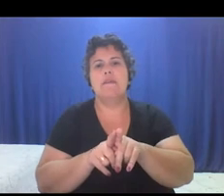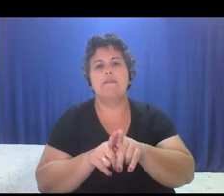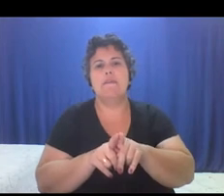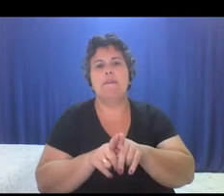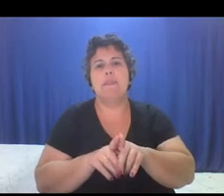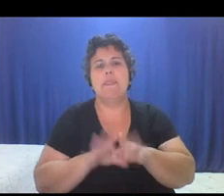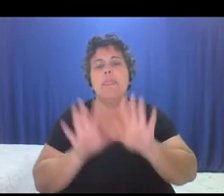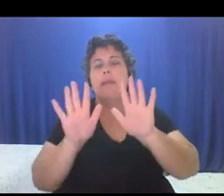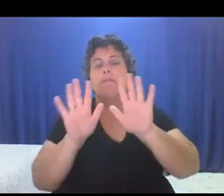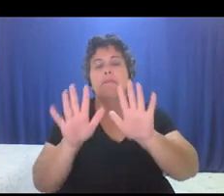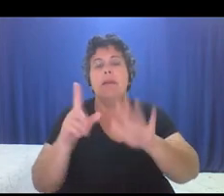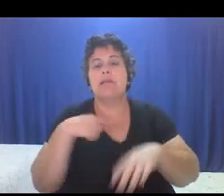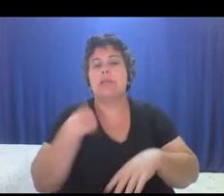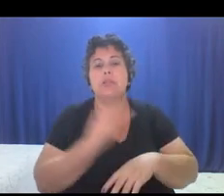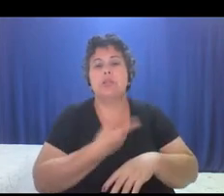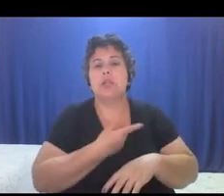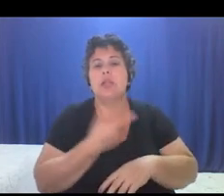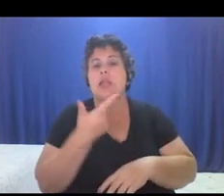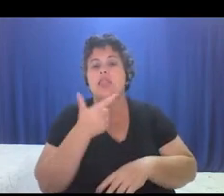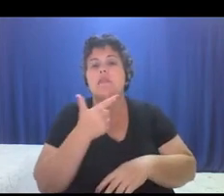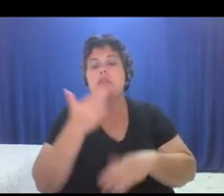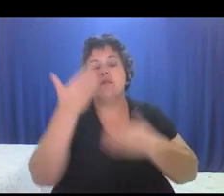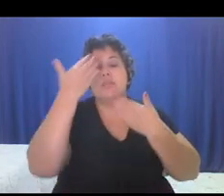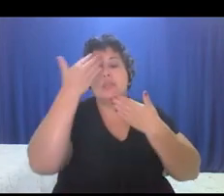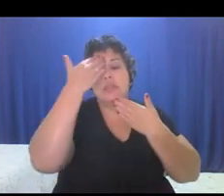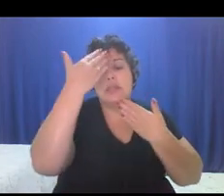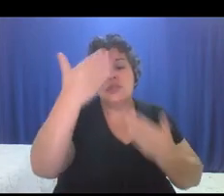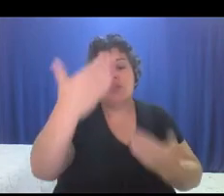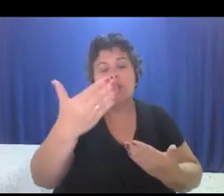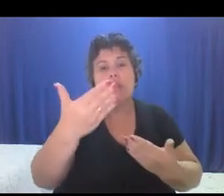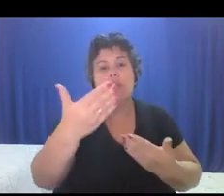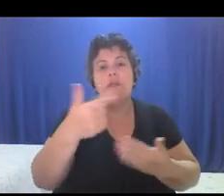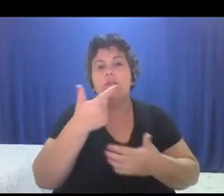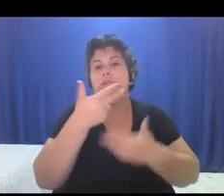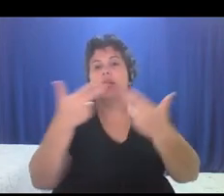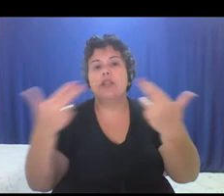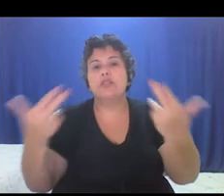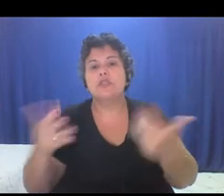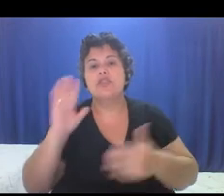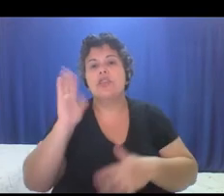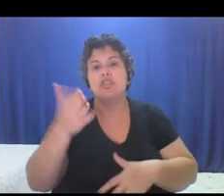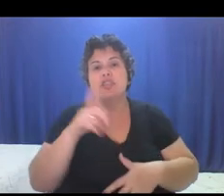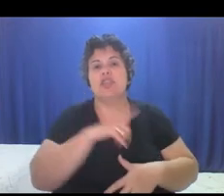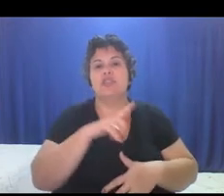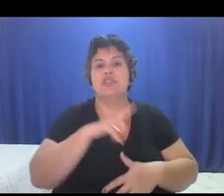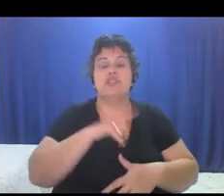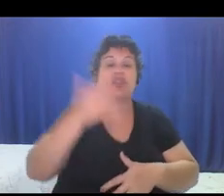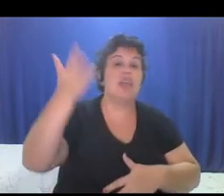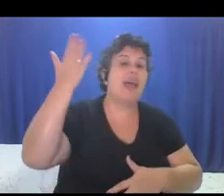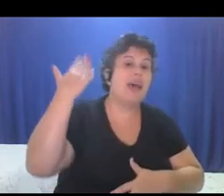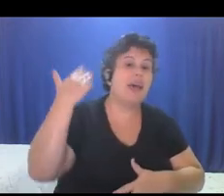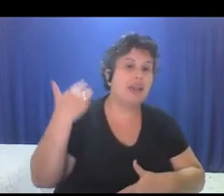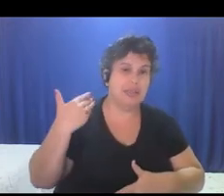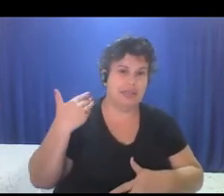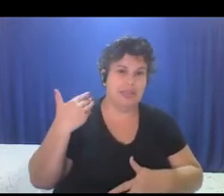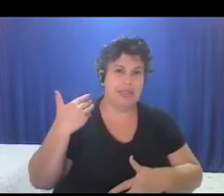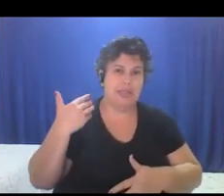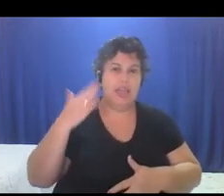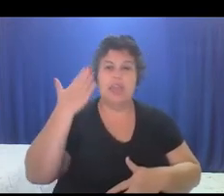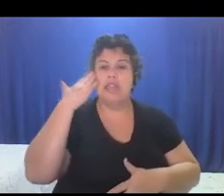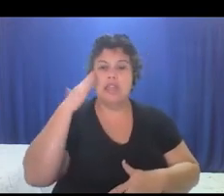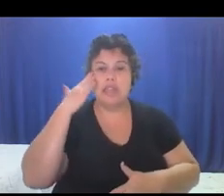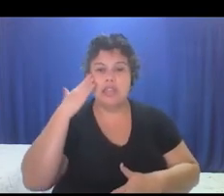Mas a gente não deixa de ter gratidão por aquele processo que já existia. Eu acho que isso é muito legal, de entender que aquilo que já